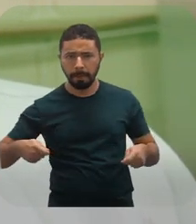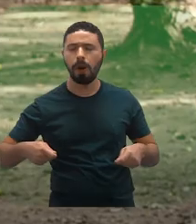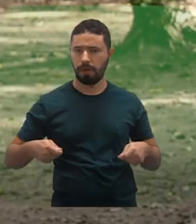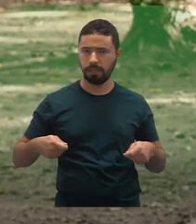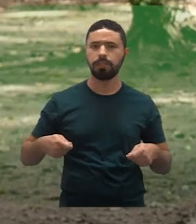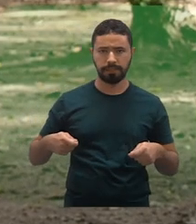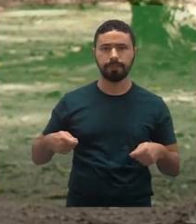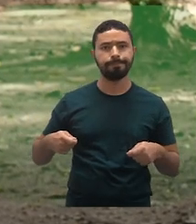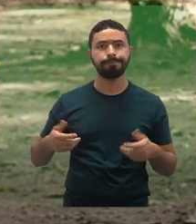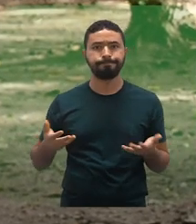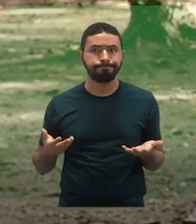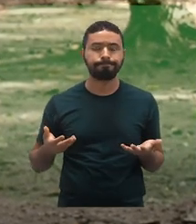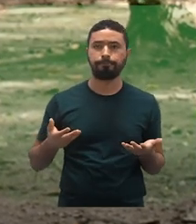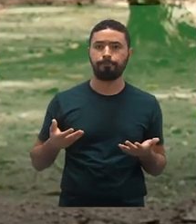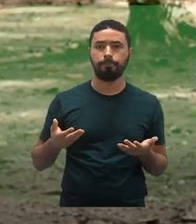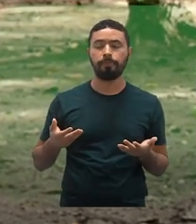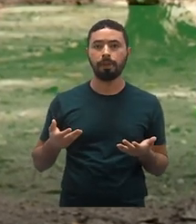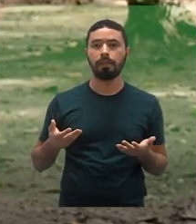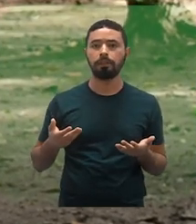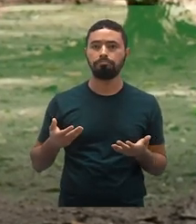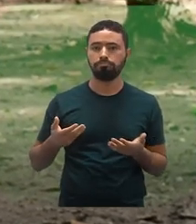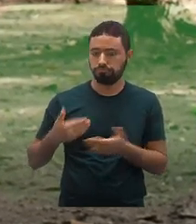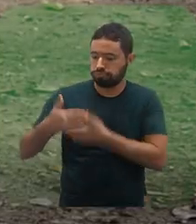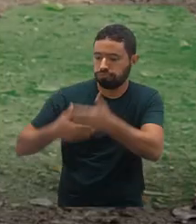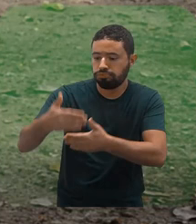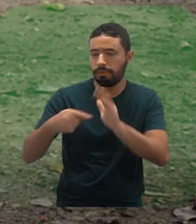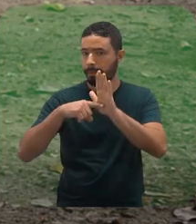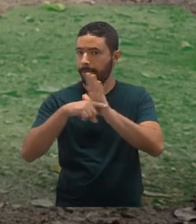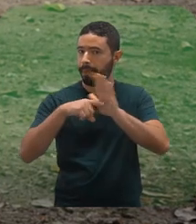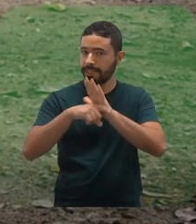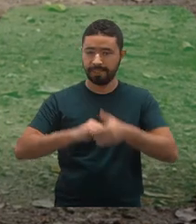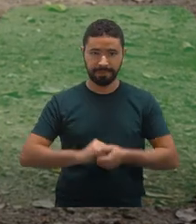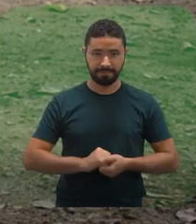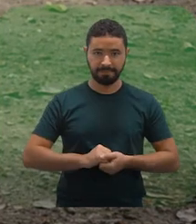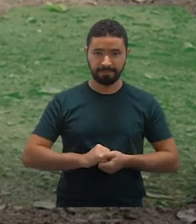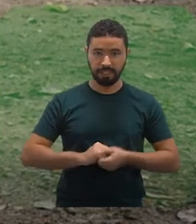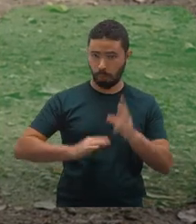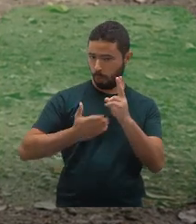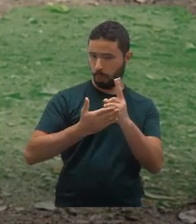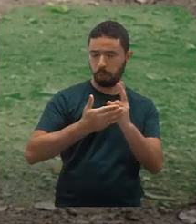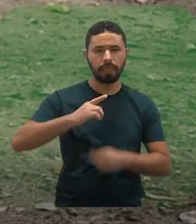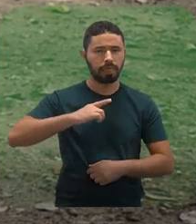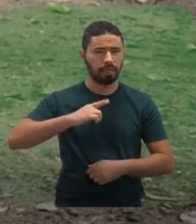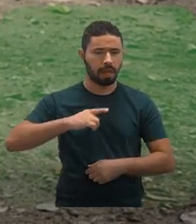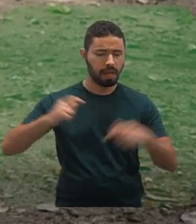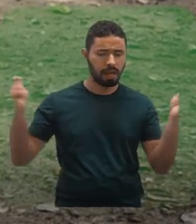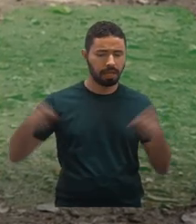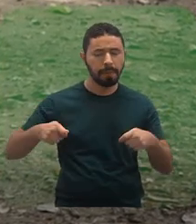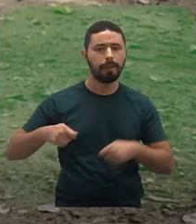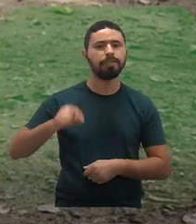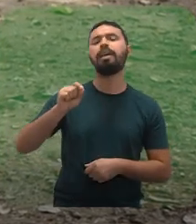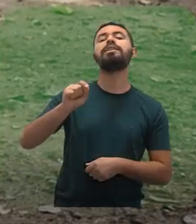também mostrando que um índio pode desenvolver pesquisa. Um índio tem